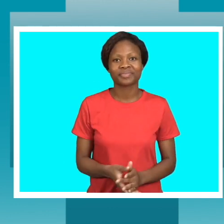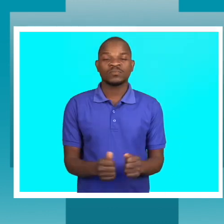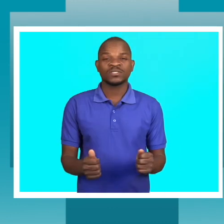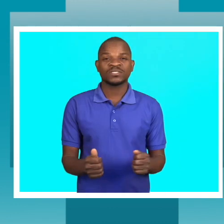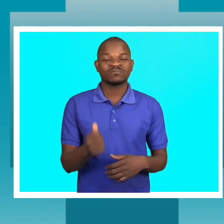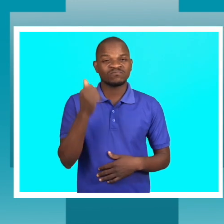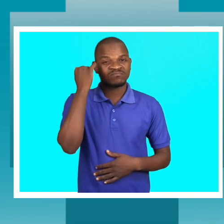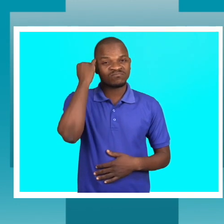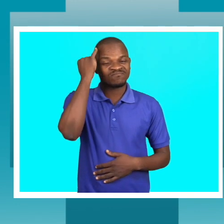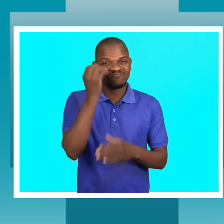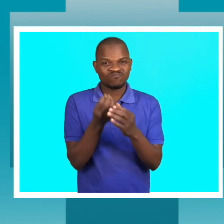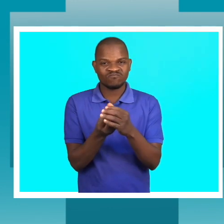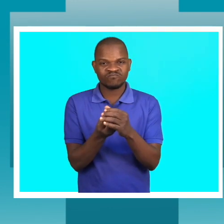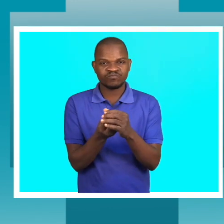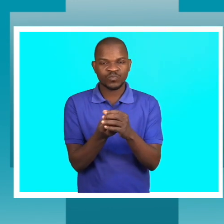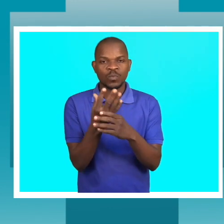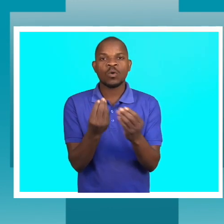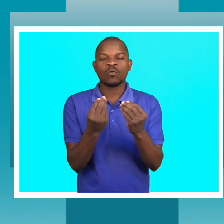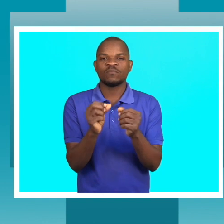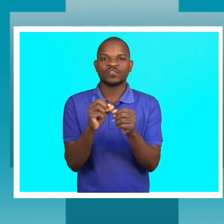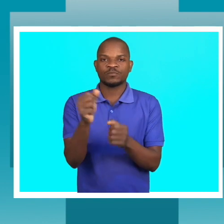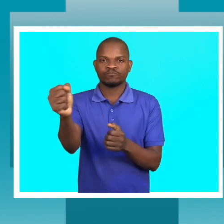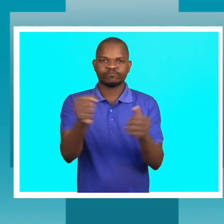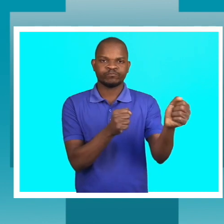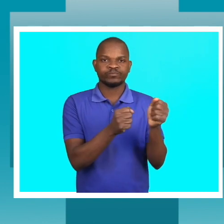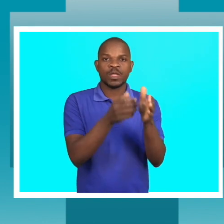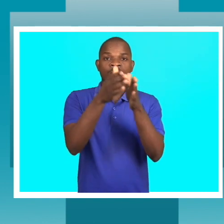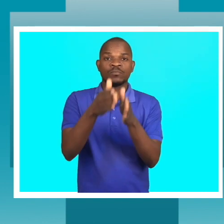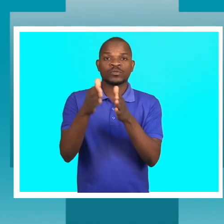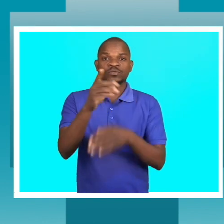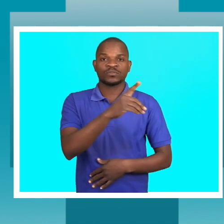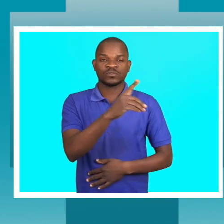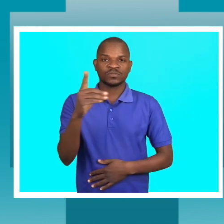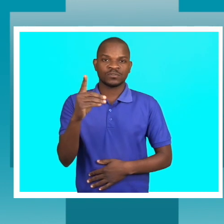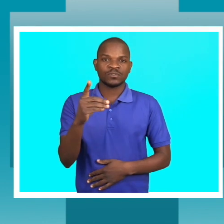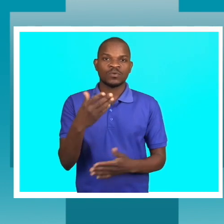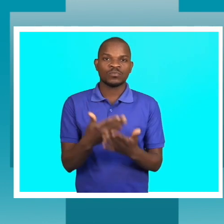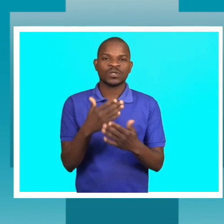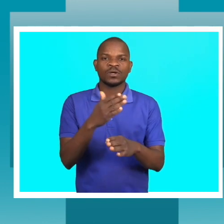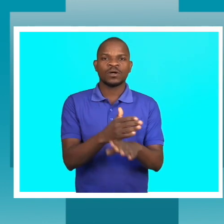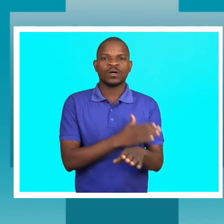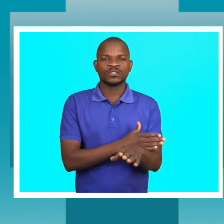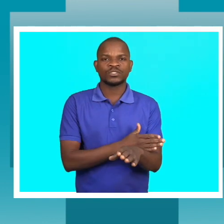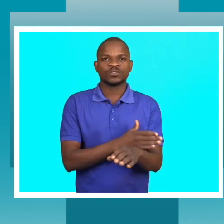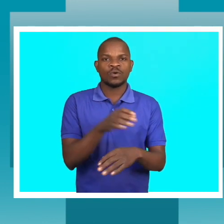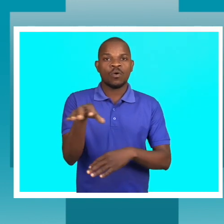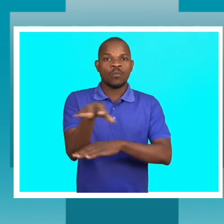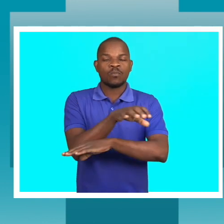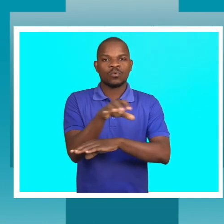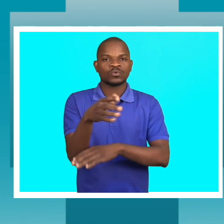O que motivou a contratação das pessoas com deficiência é que nós já tínhamos uma,